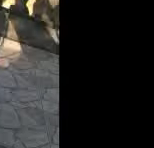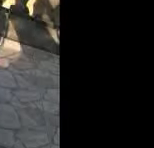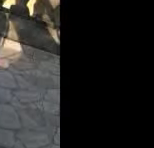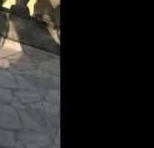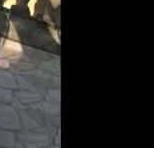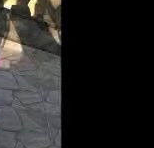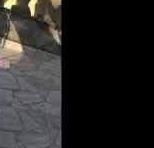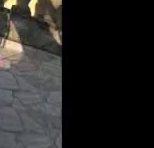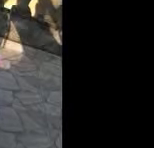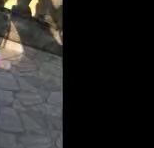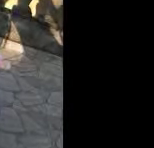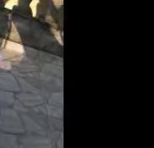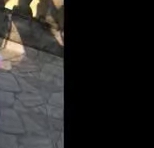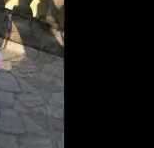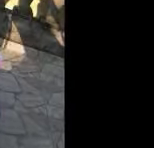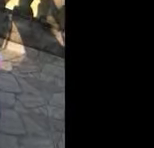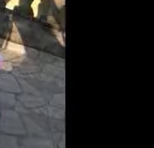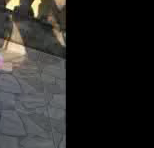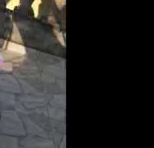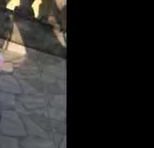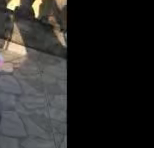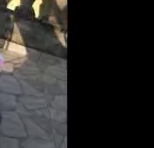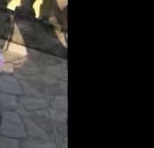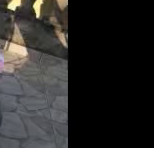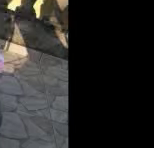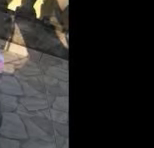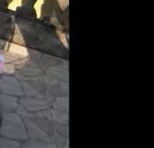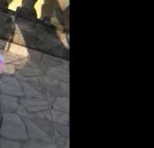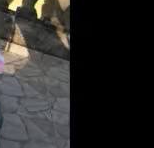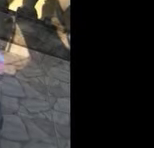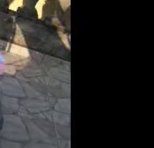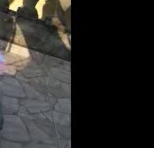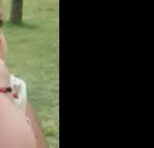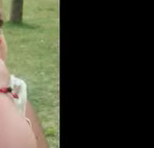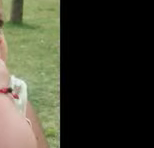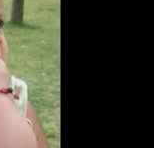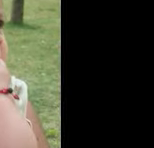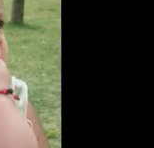Fotos de Tatiana com a filha em diferentes momentos.